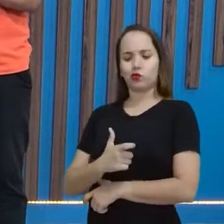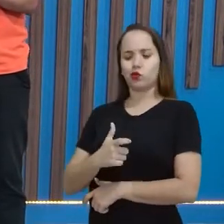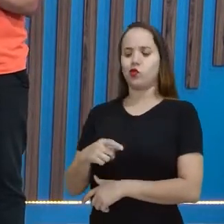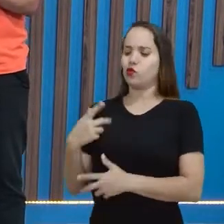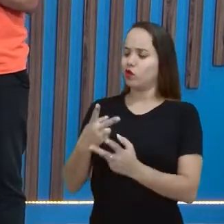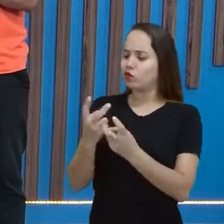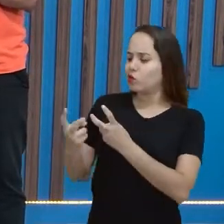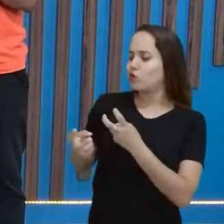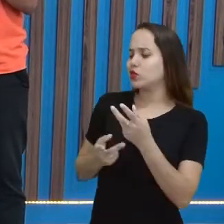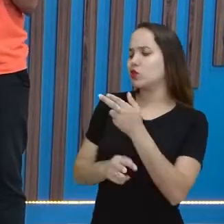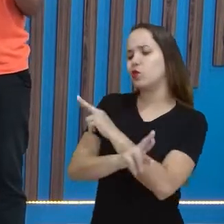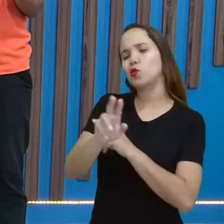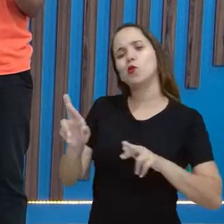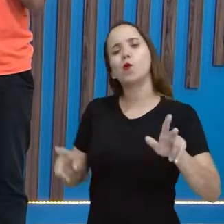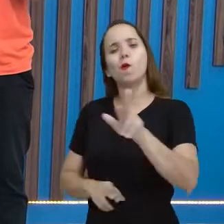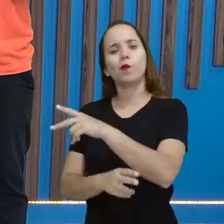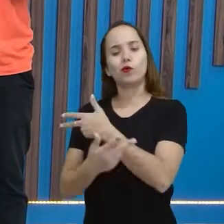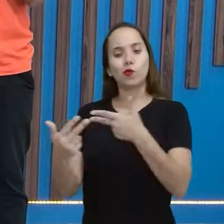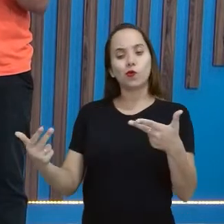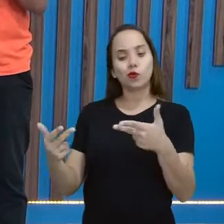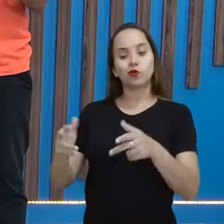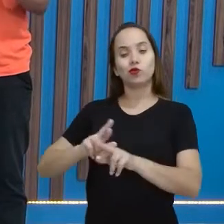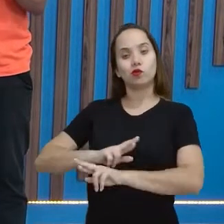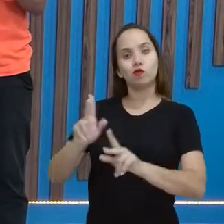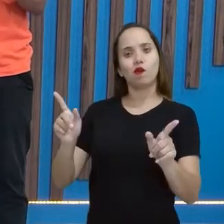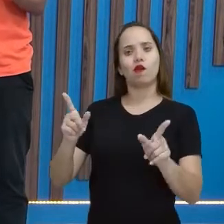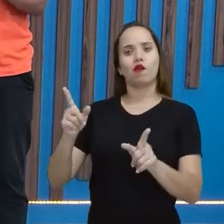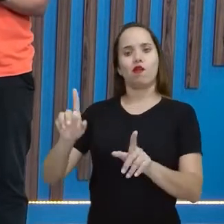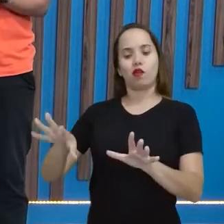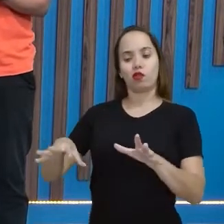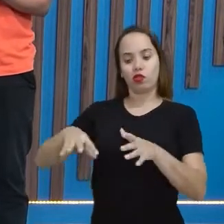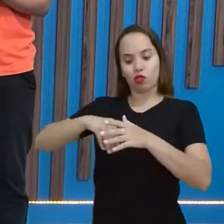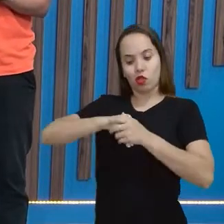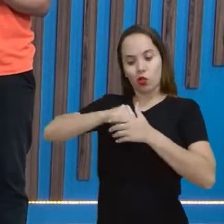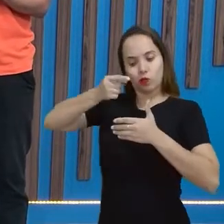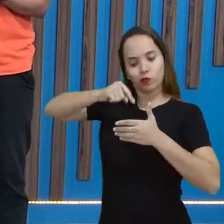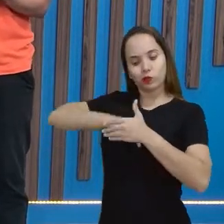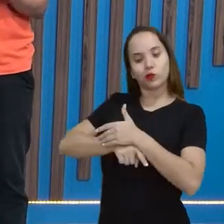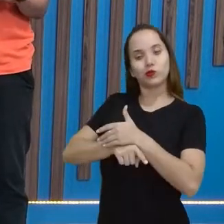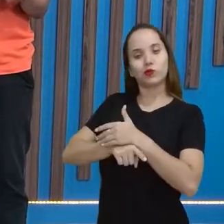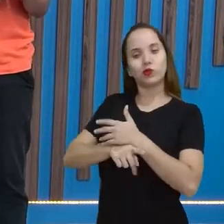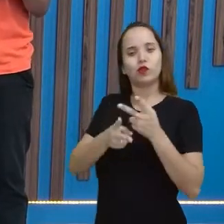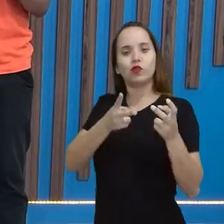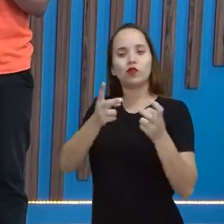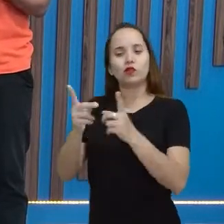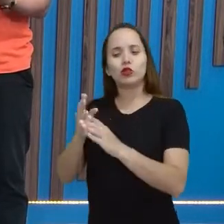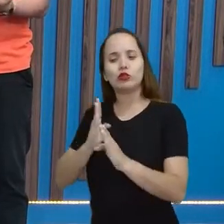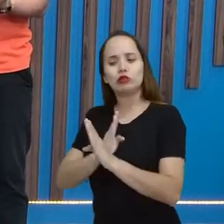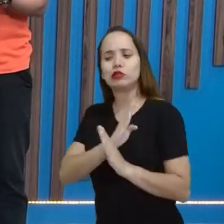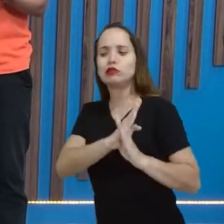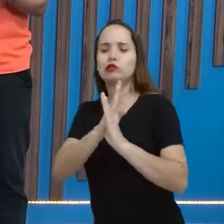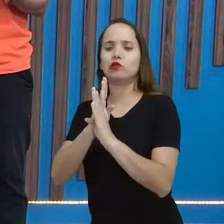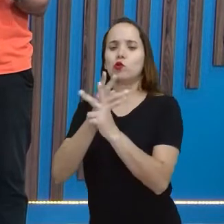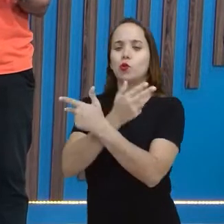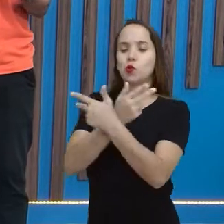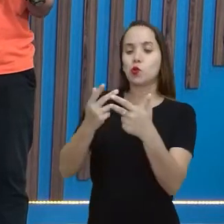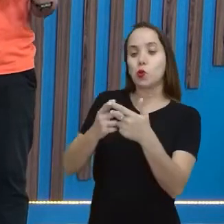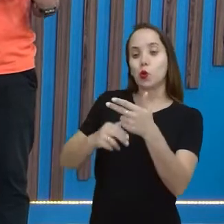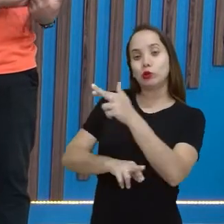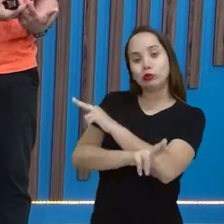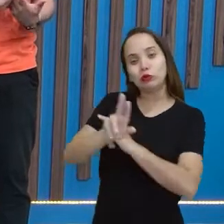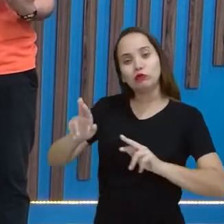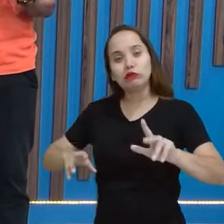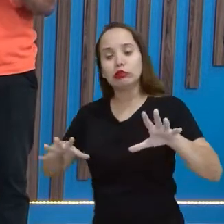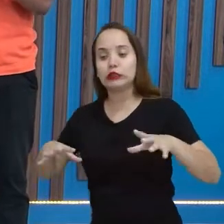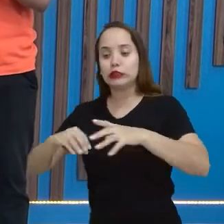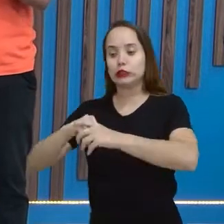percebendo diferentes identidades em nós, ou seja, vai se identificando com diferentes aspectos da vida em